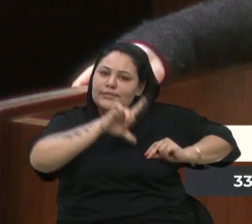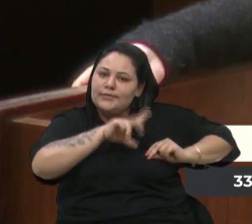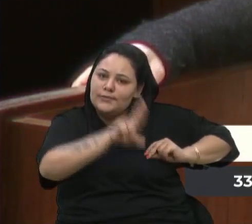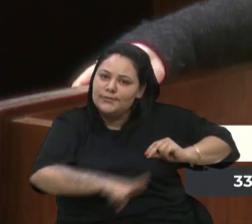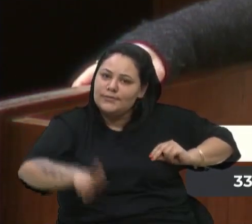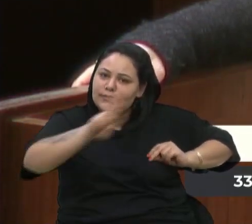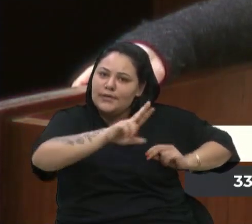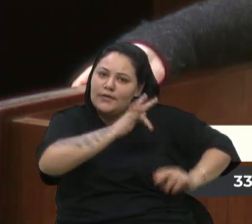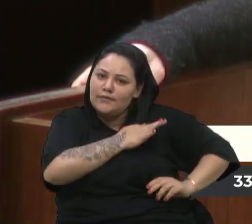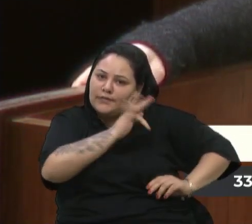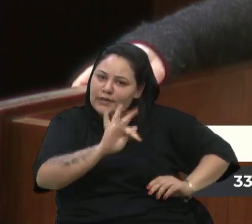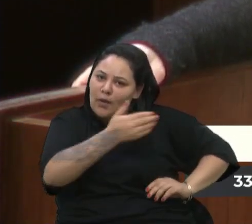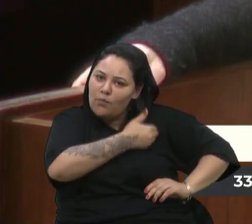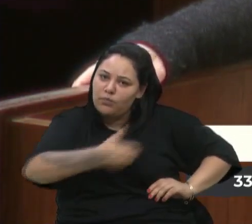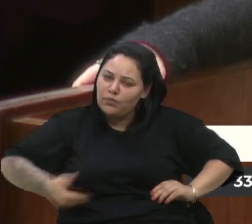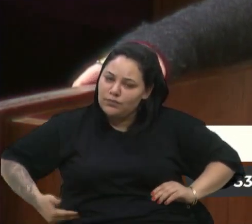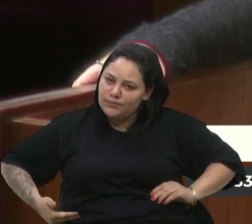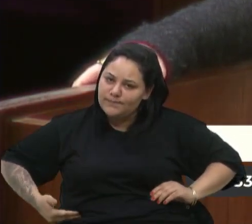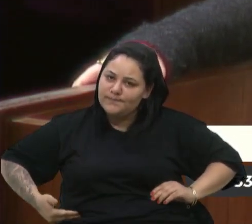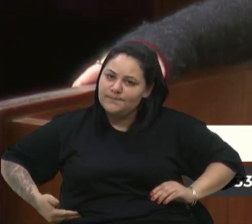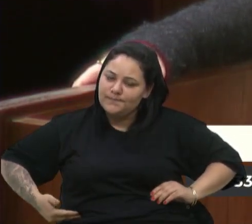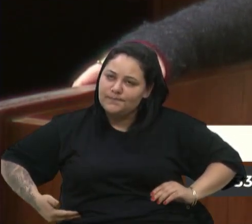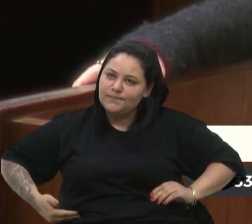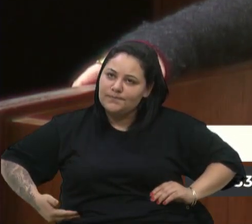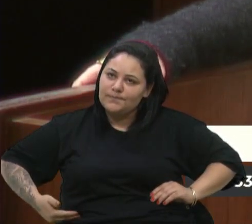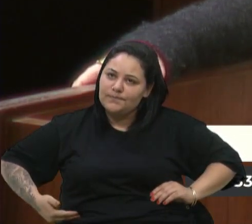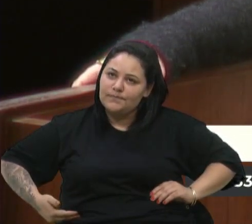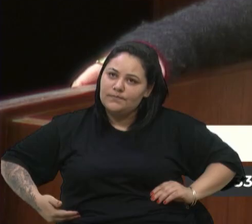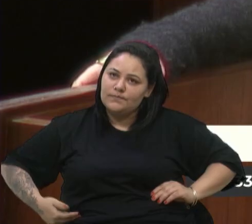pública federal.